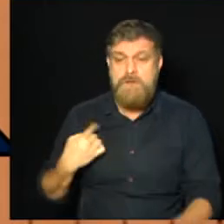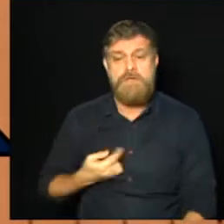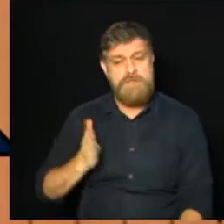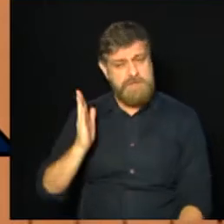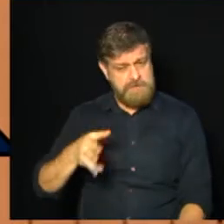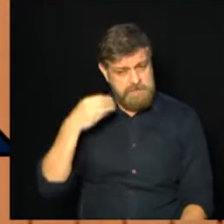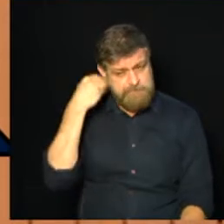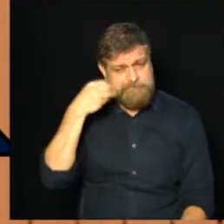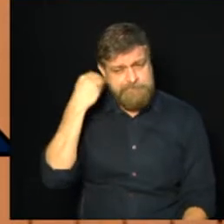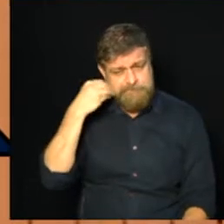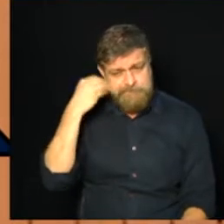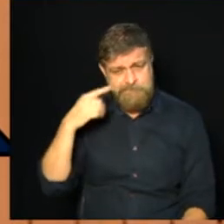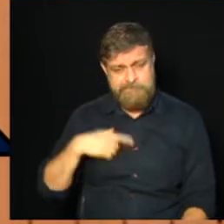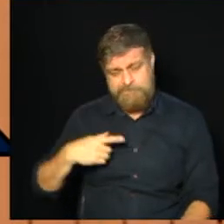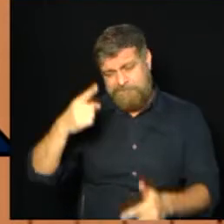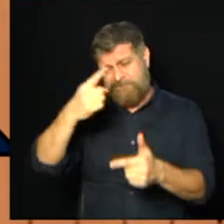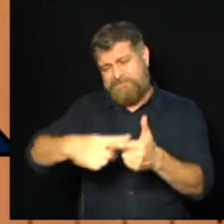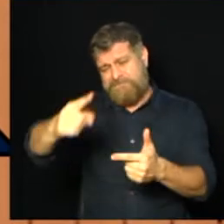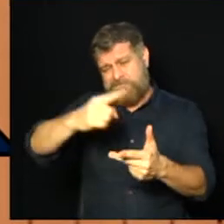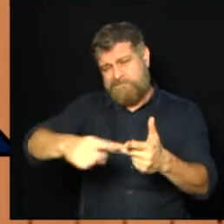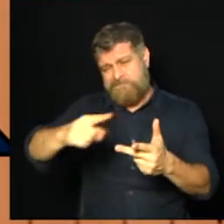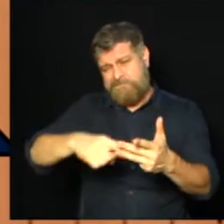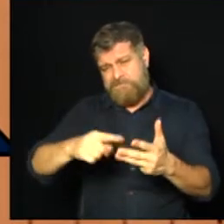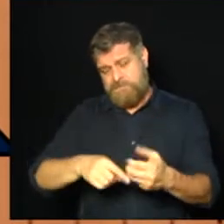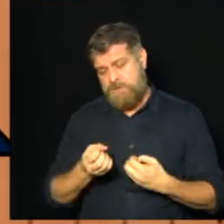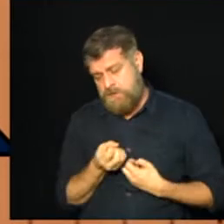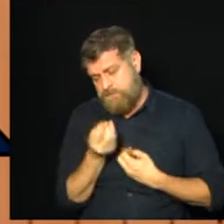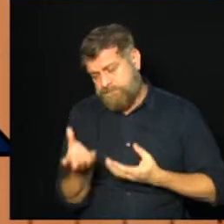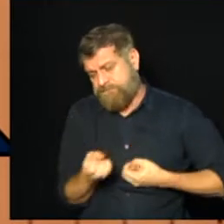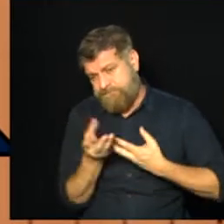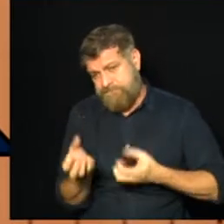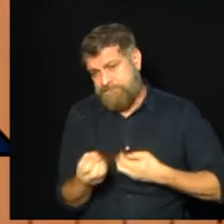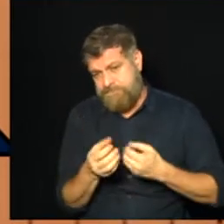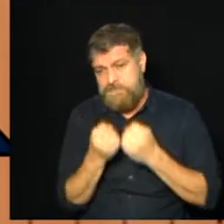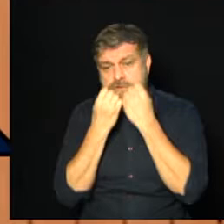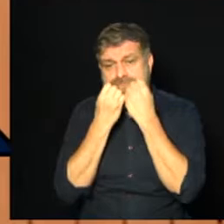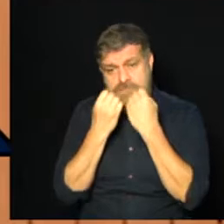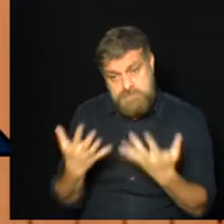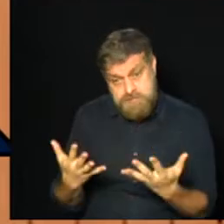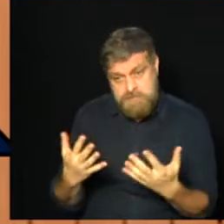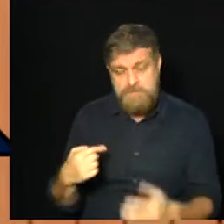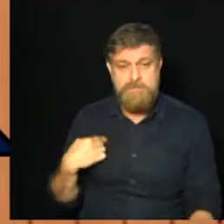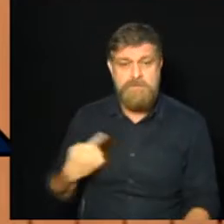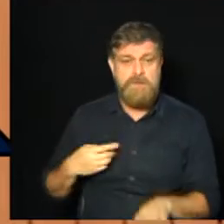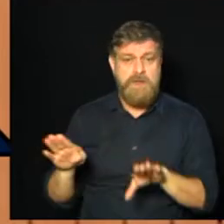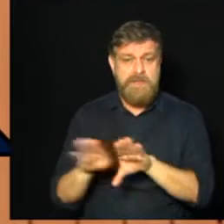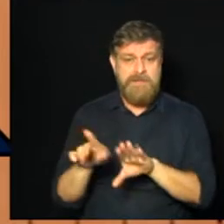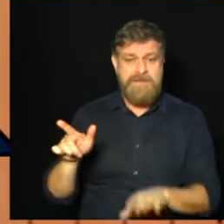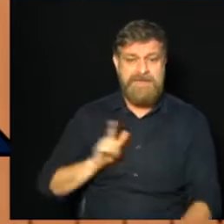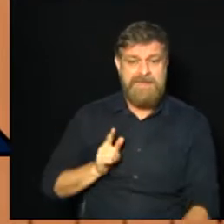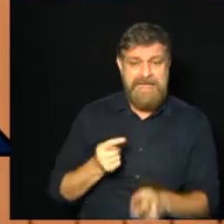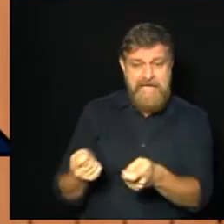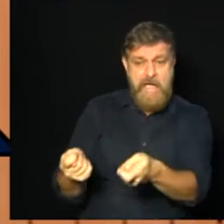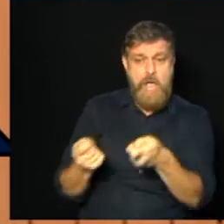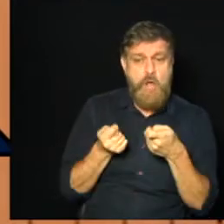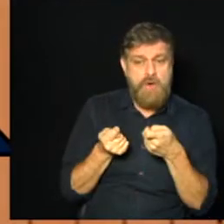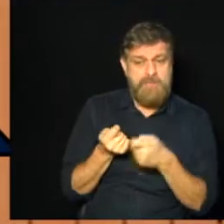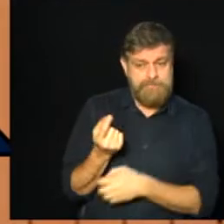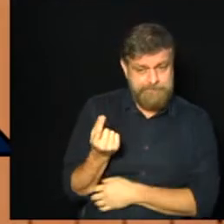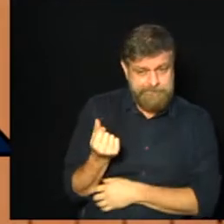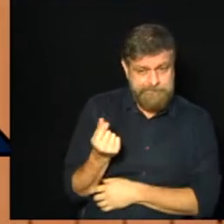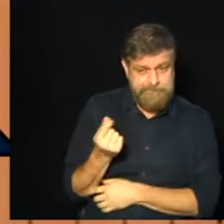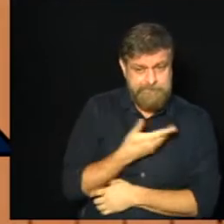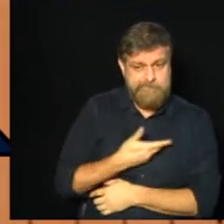que trouxe inúmeros problemas que eu já mencionei. Para além disso, existem algumas questões. A questão da economicidade, que